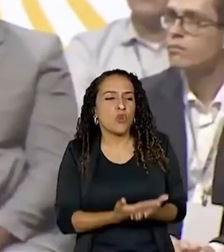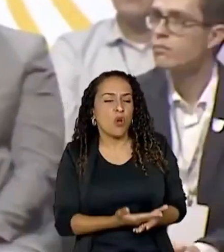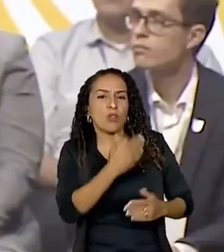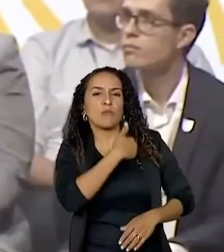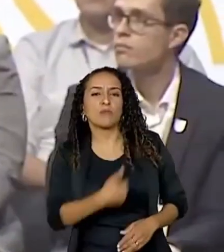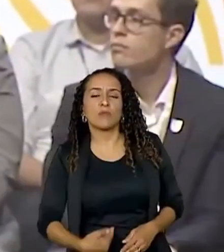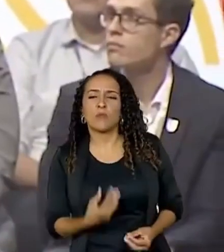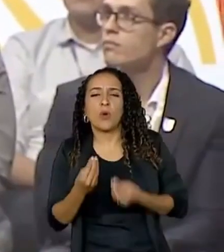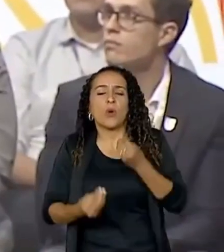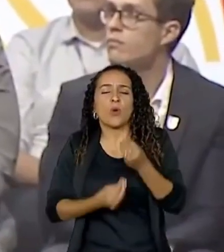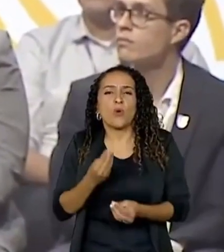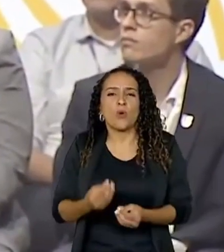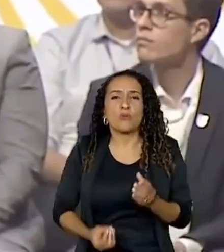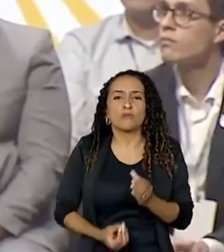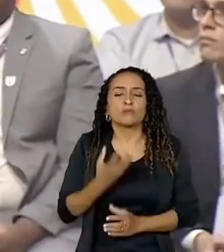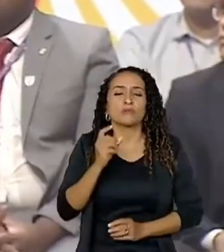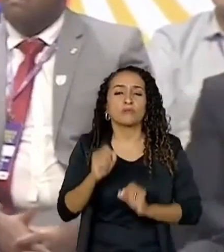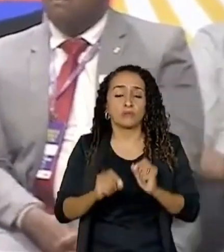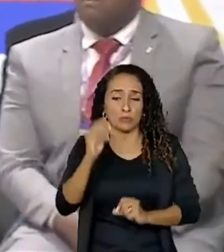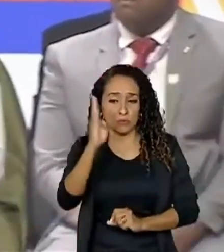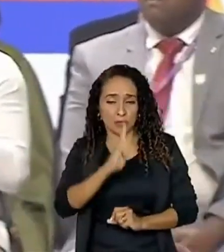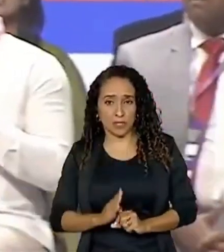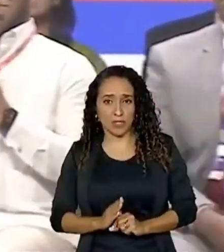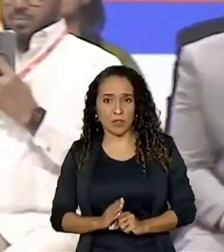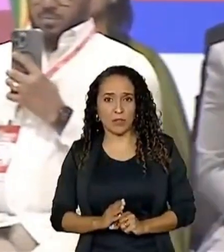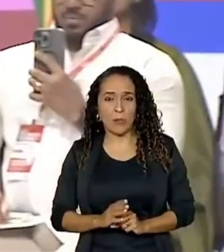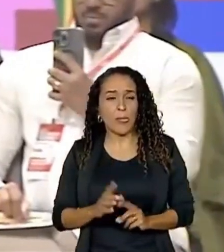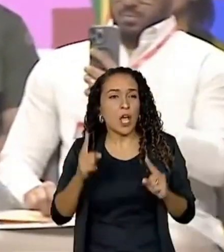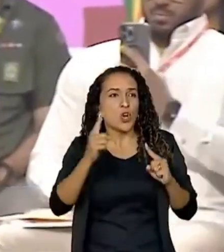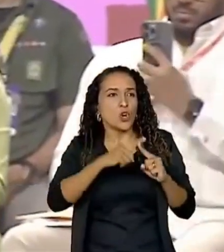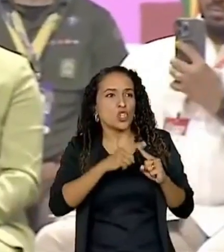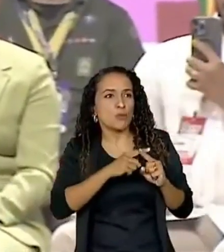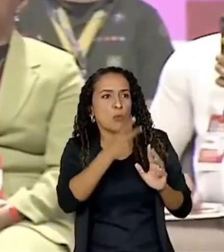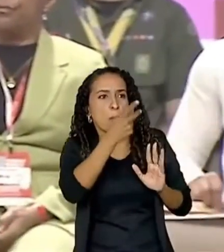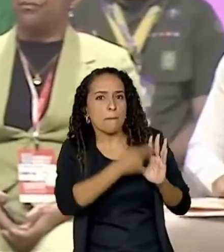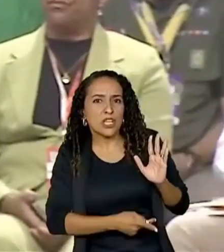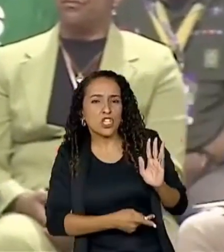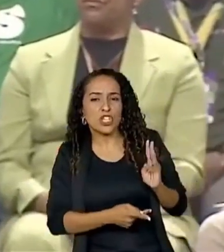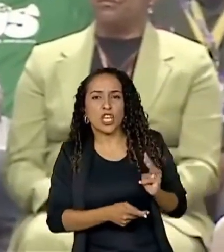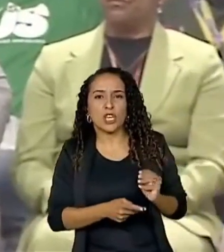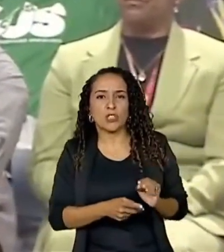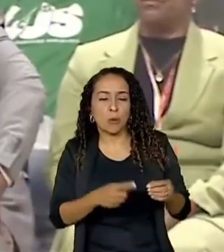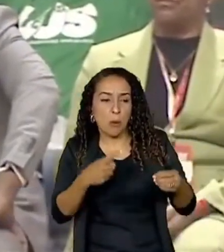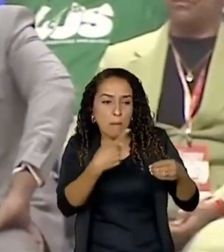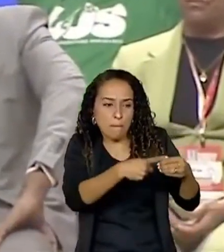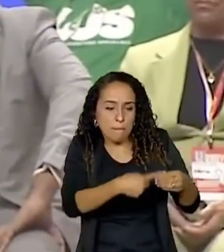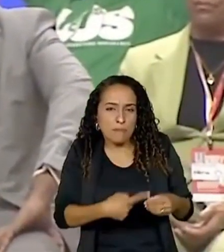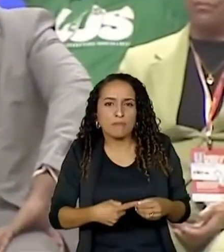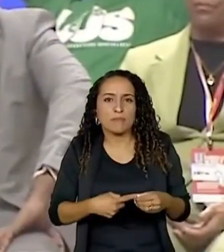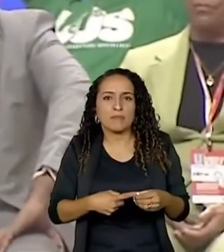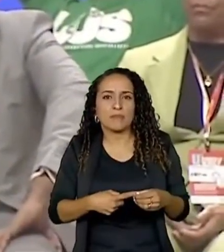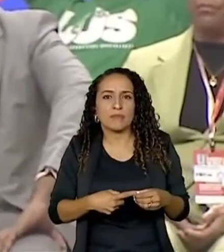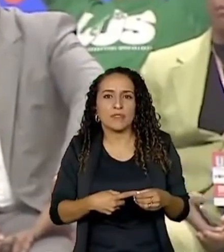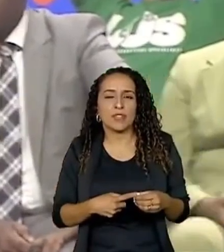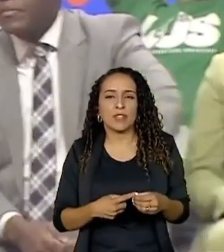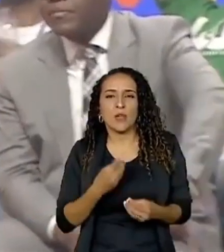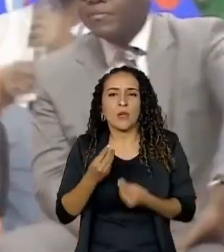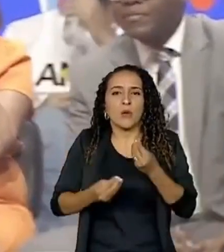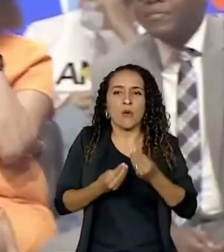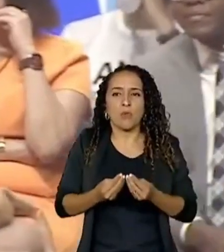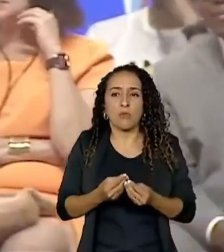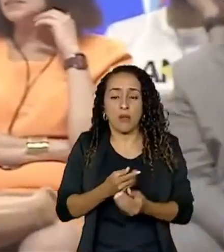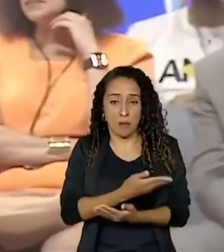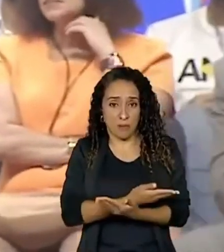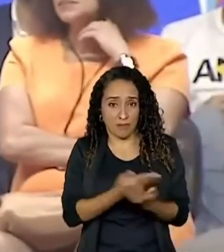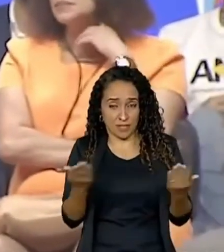Quando é que nós vamos construir nesse país uma espécie de projeto Rondon na periferia desse país? Para que